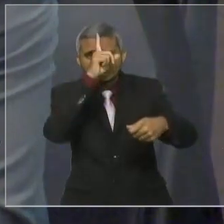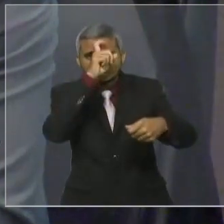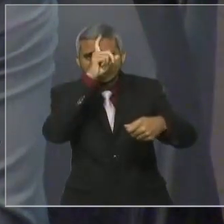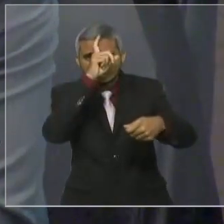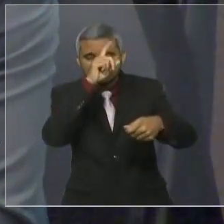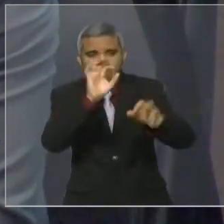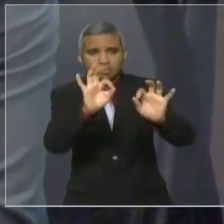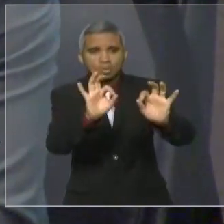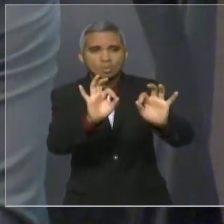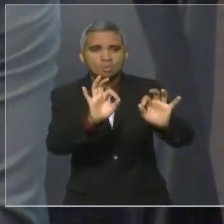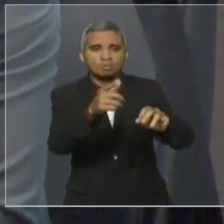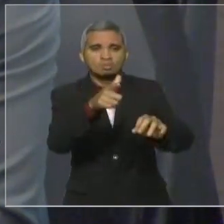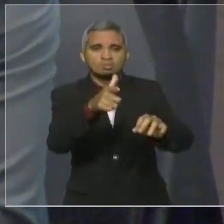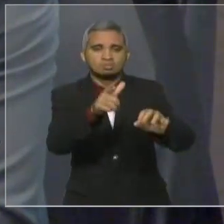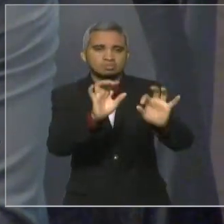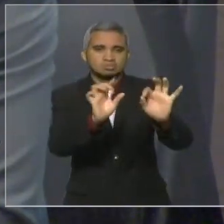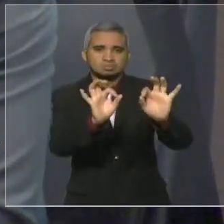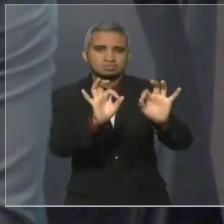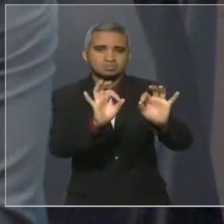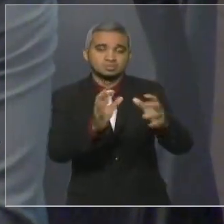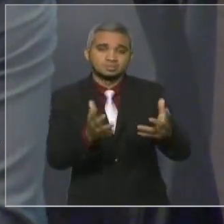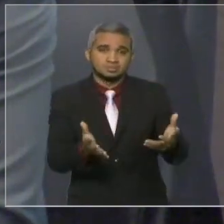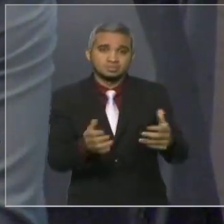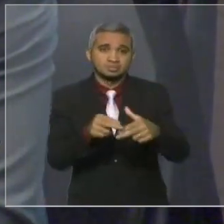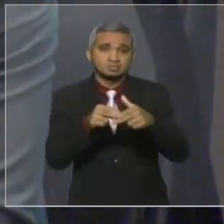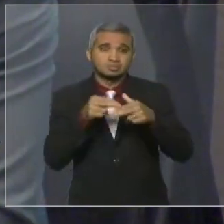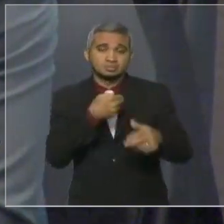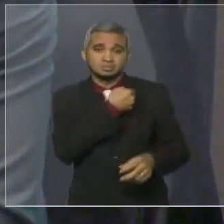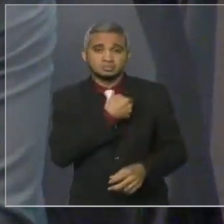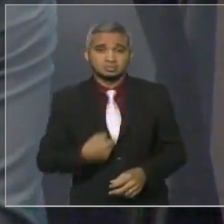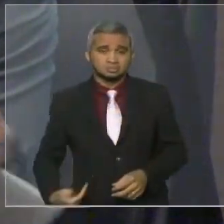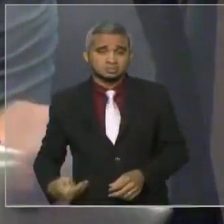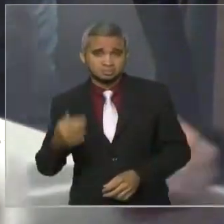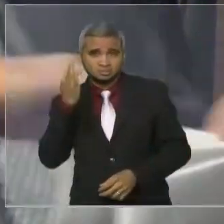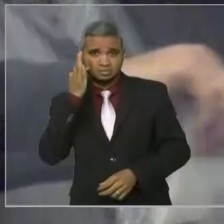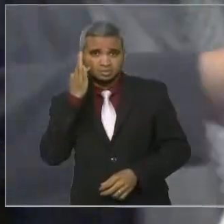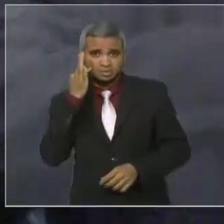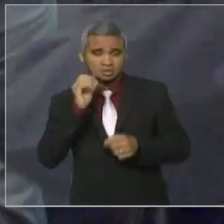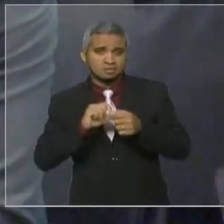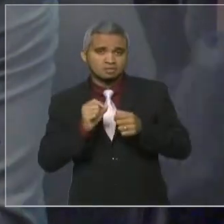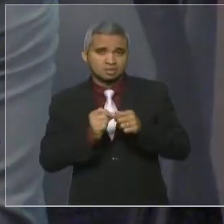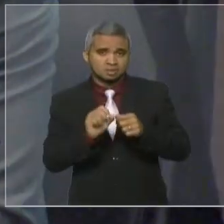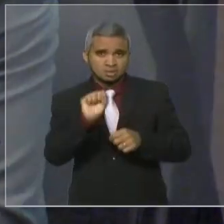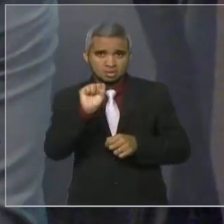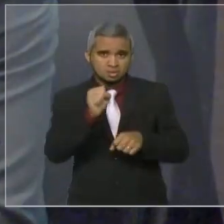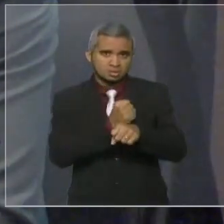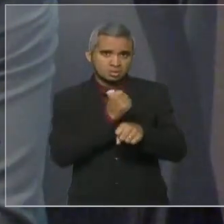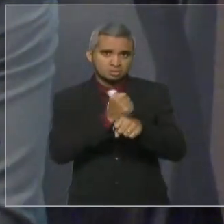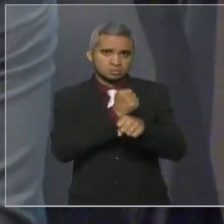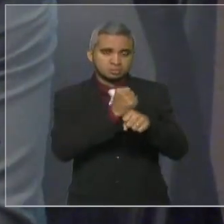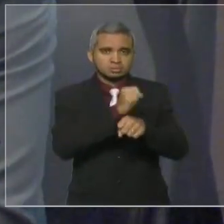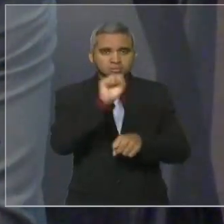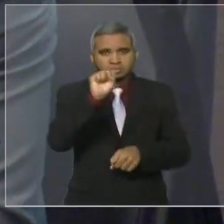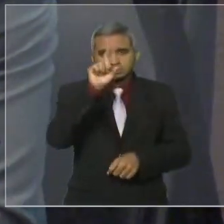governo fez nos 4 anos, inauguração de, se não me engano, 8 hospitais